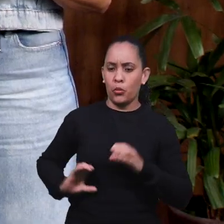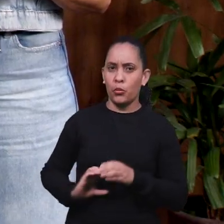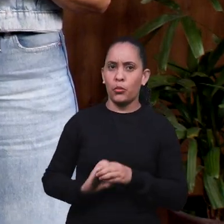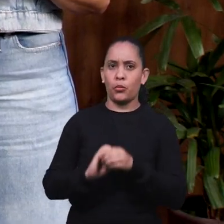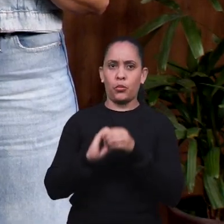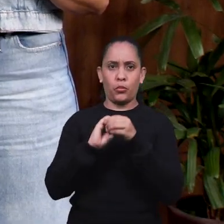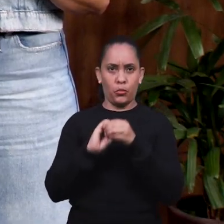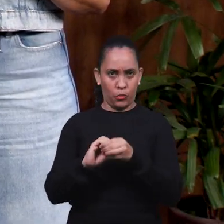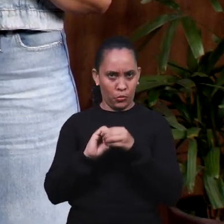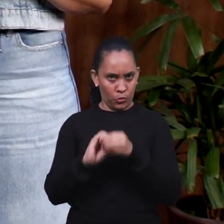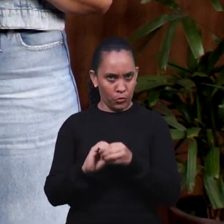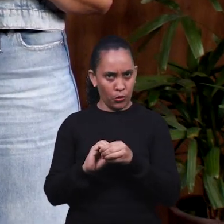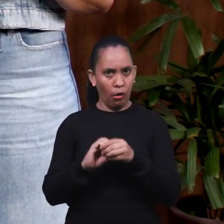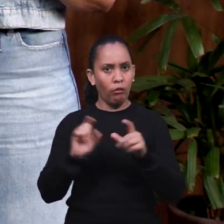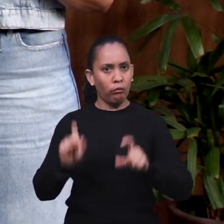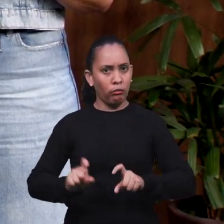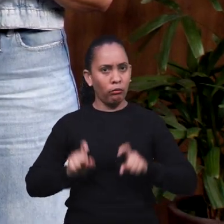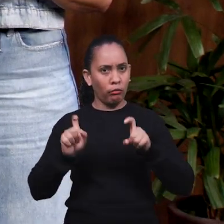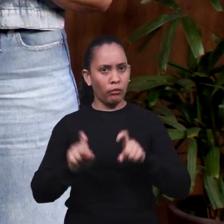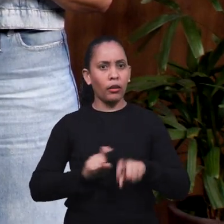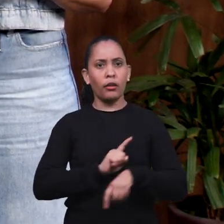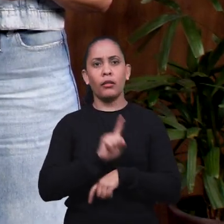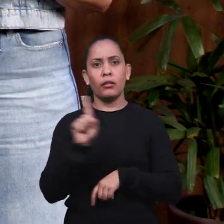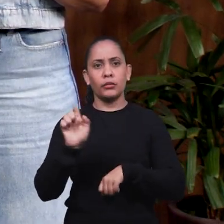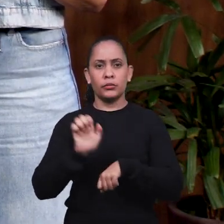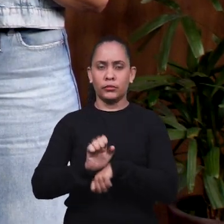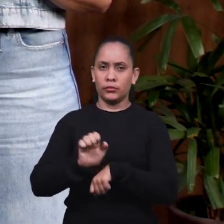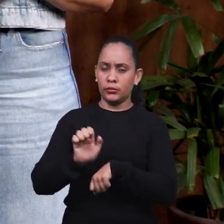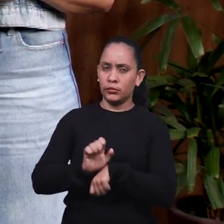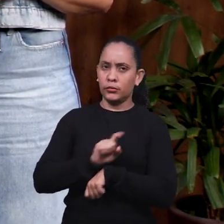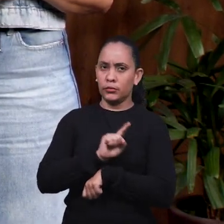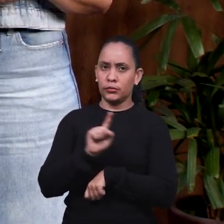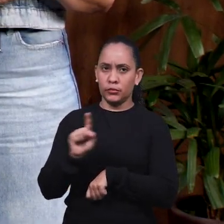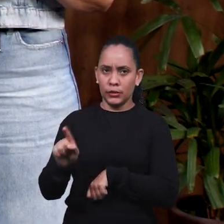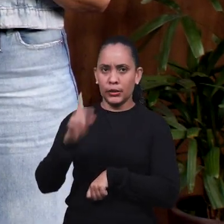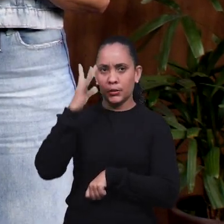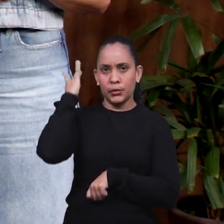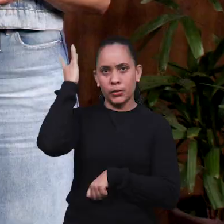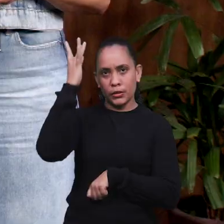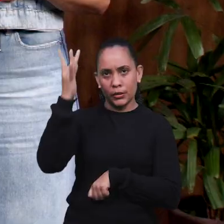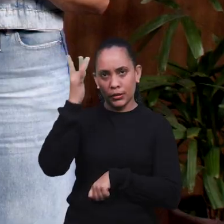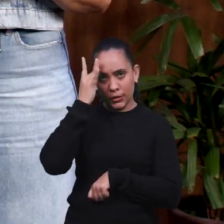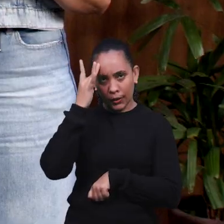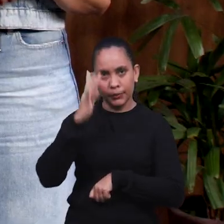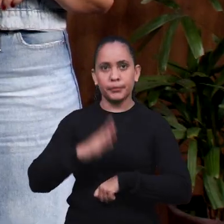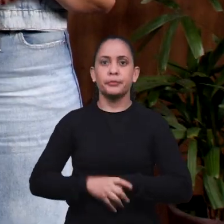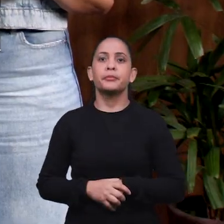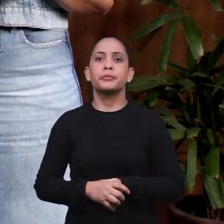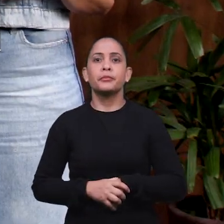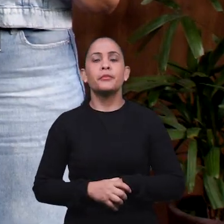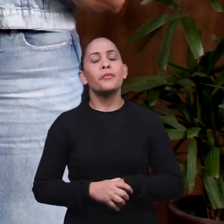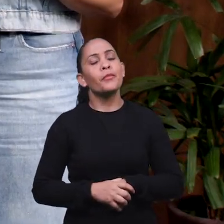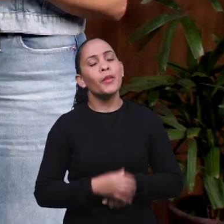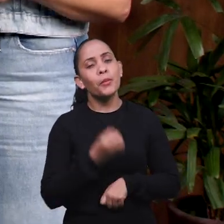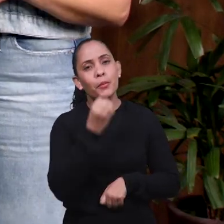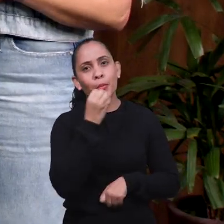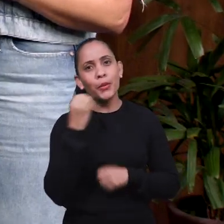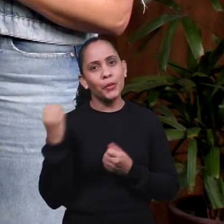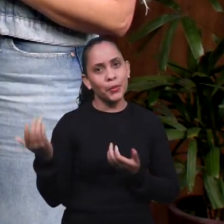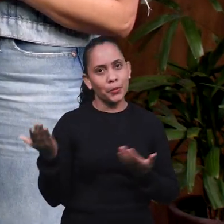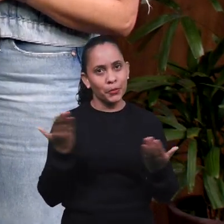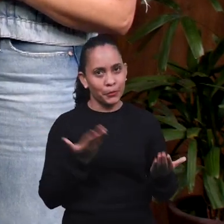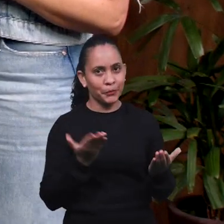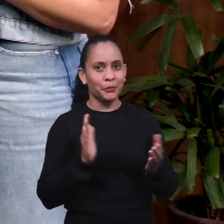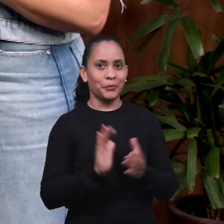da Cooperativa Agroindustrial de Garrafão, do Espírito Santo, a Cooperfruit. Adilson Brau, seja